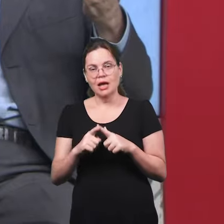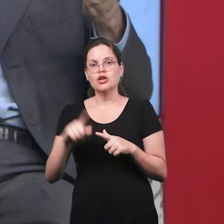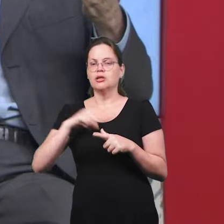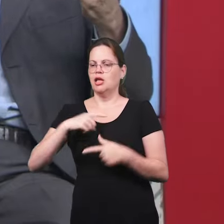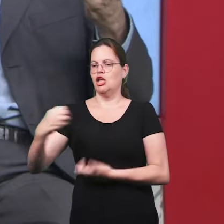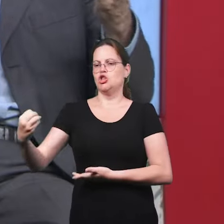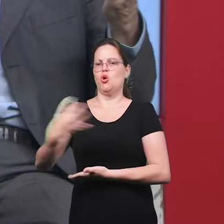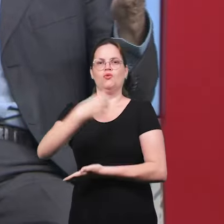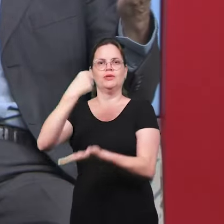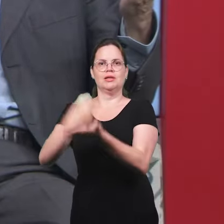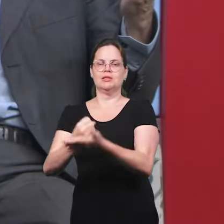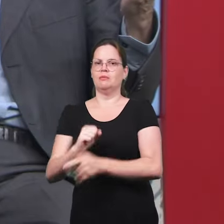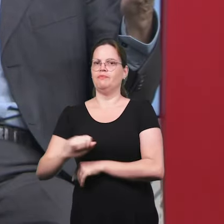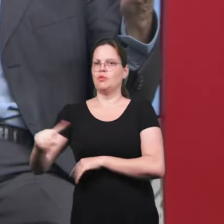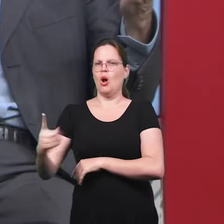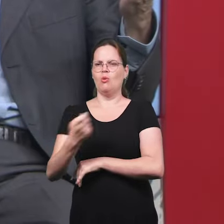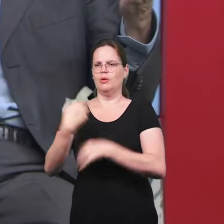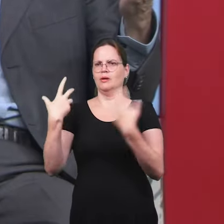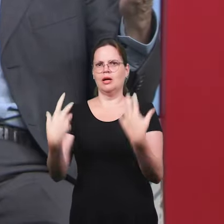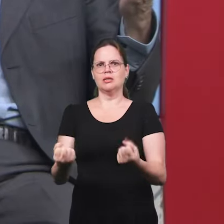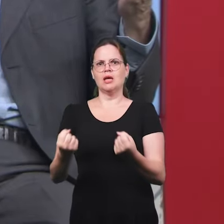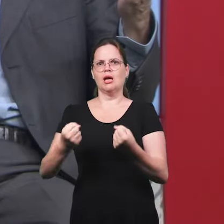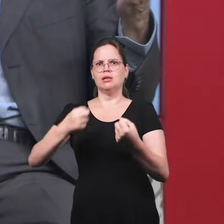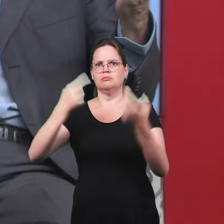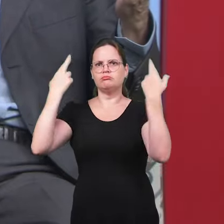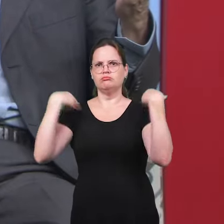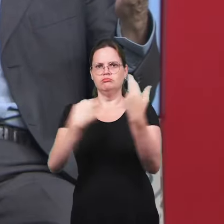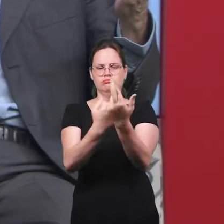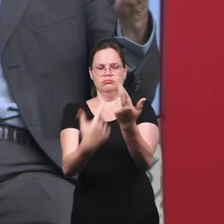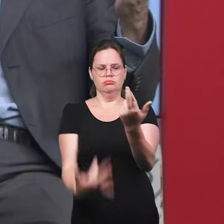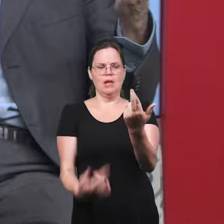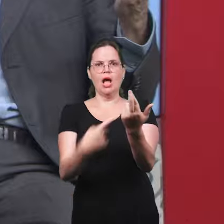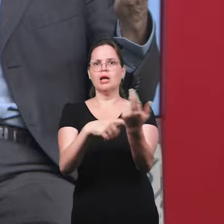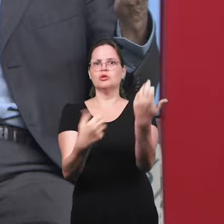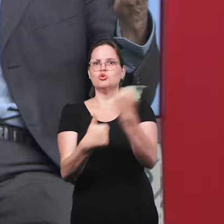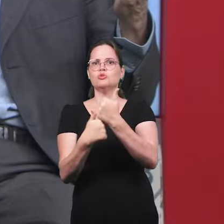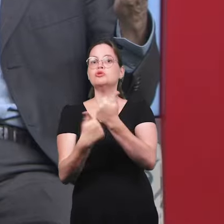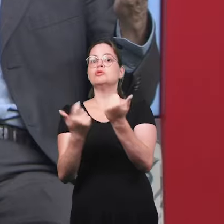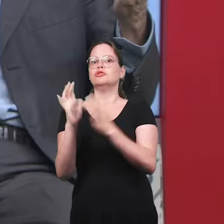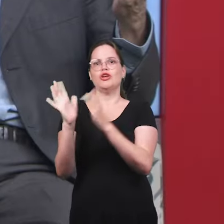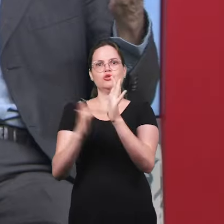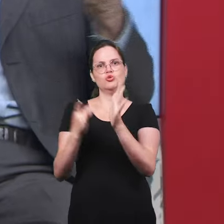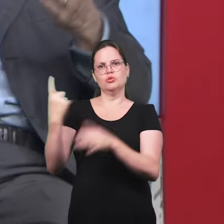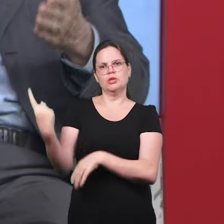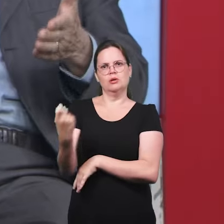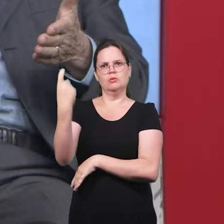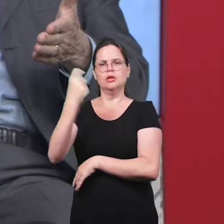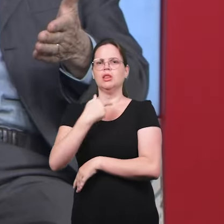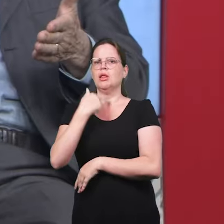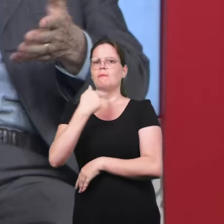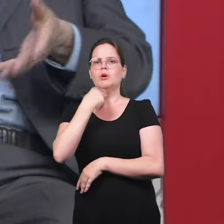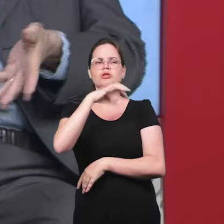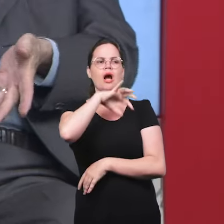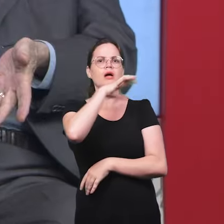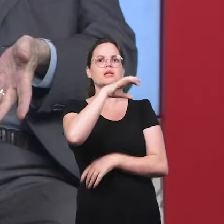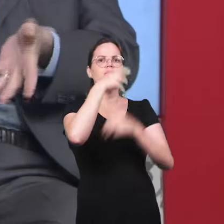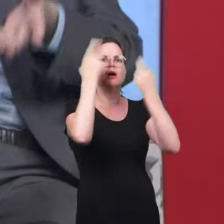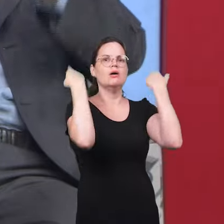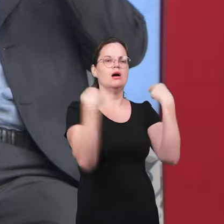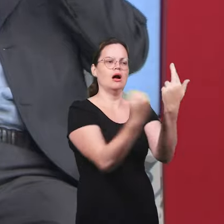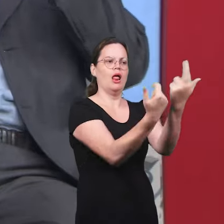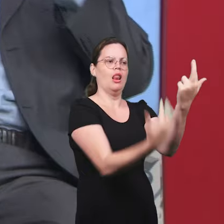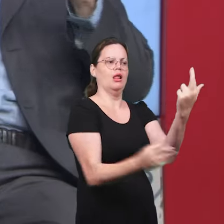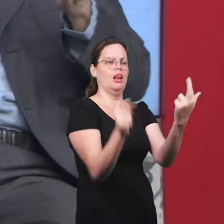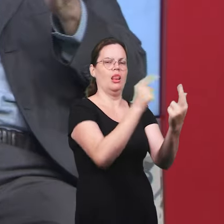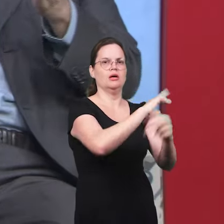aceito é o sacrifício do Senhor Jesus. Não tem como fazer sacrifício de animais com a presença da igreja. Quando a igreja